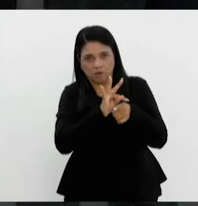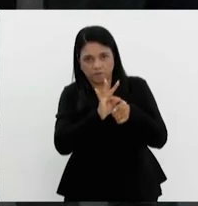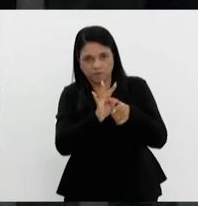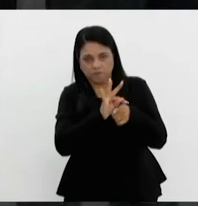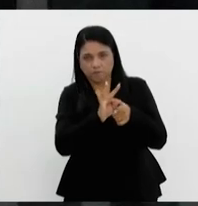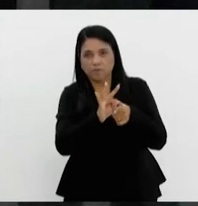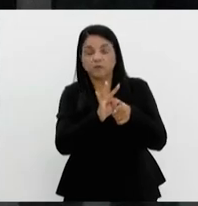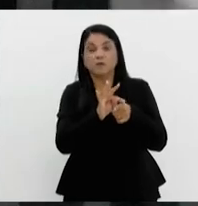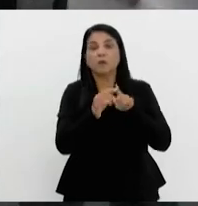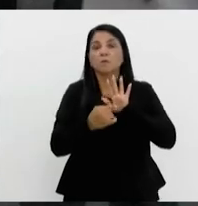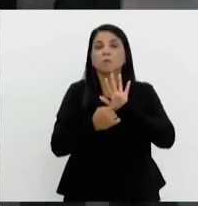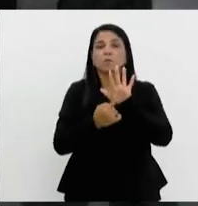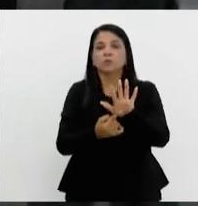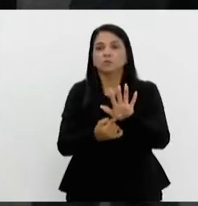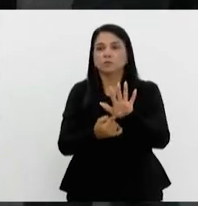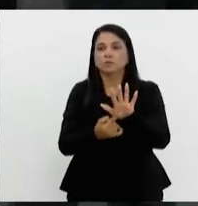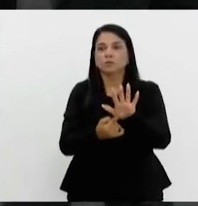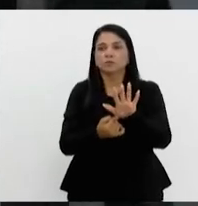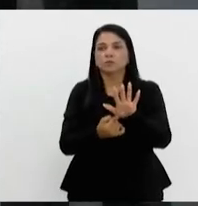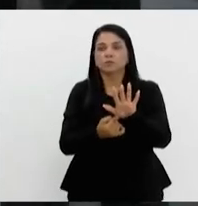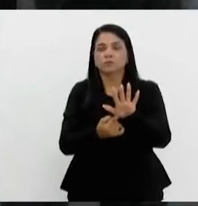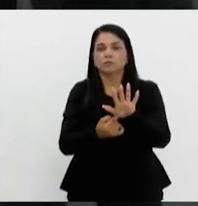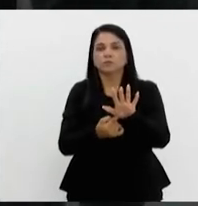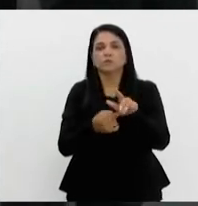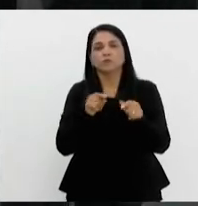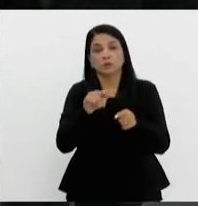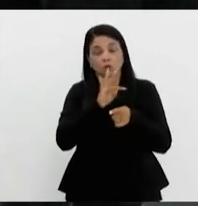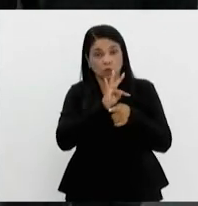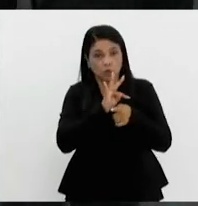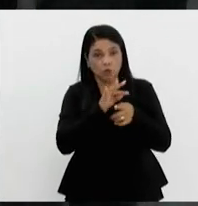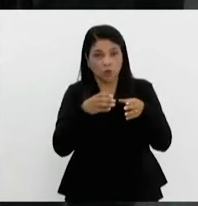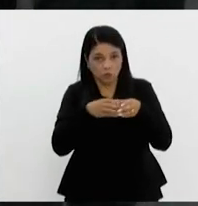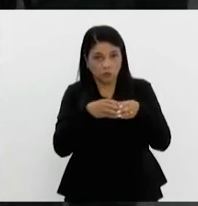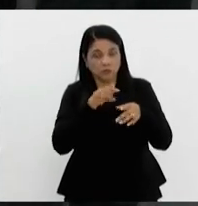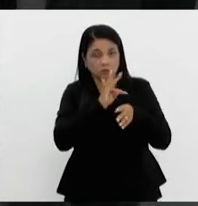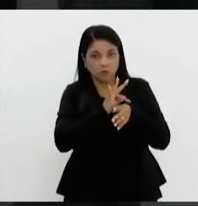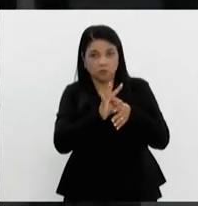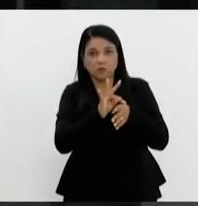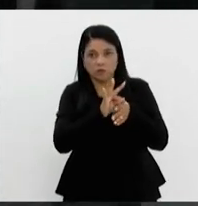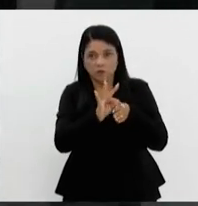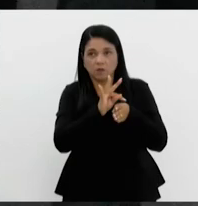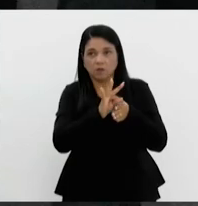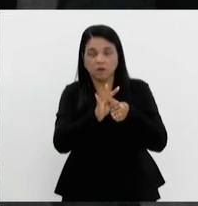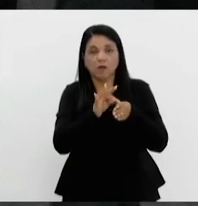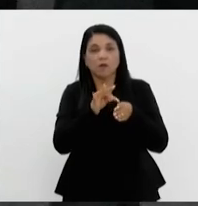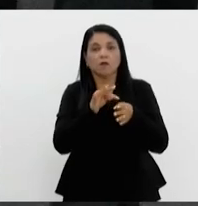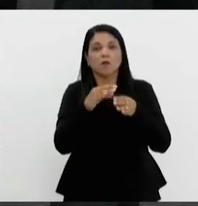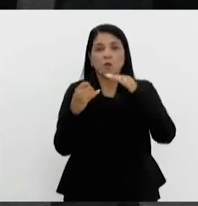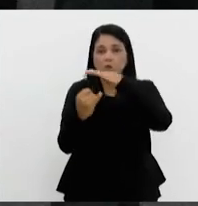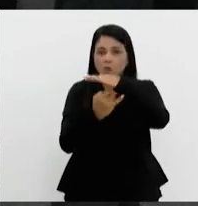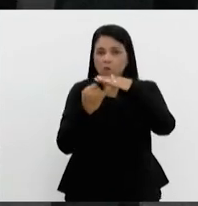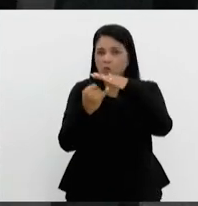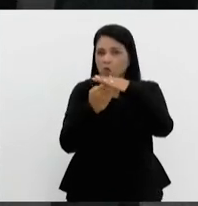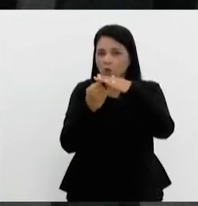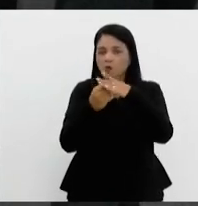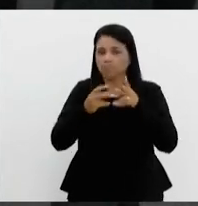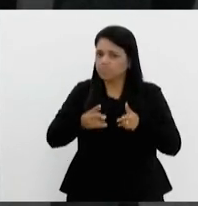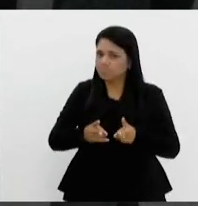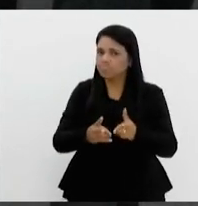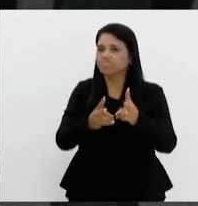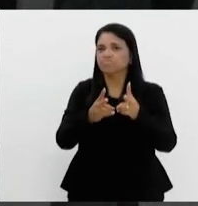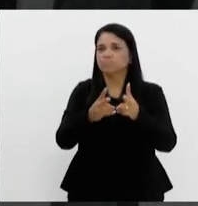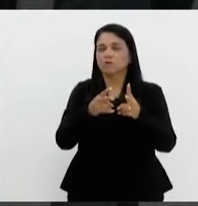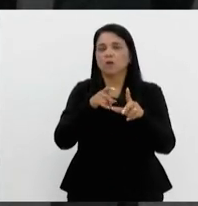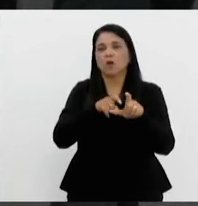Destacando, Tia Ju, que o Conselho Tutelar é um órgão permanente, autônomo, que